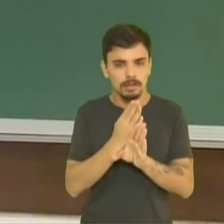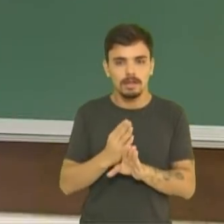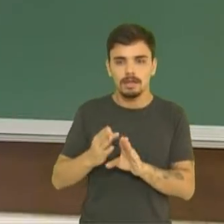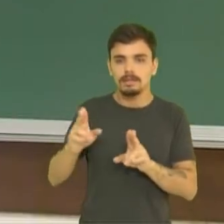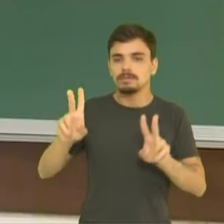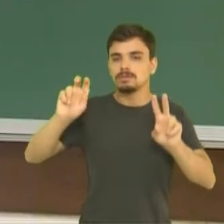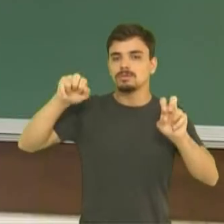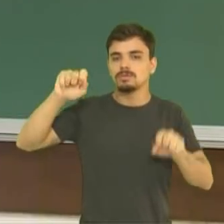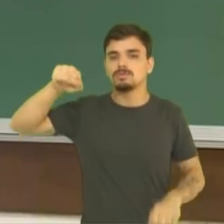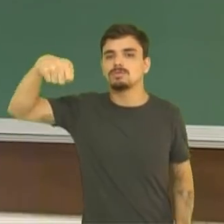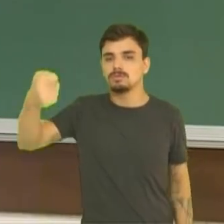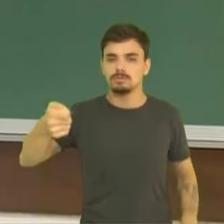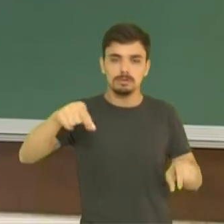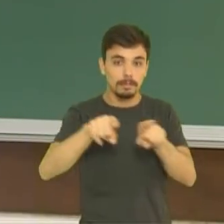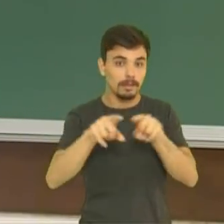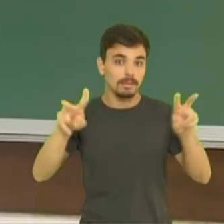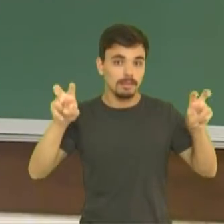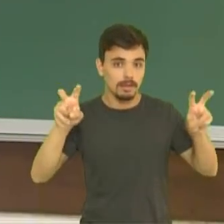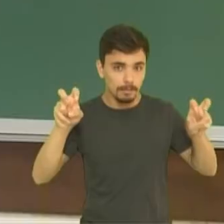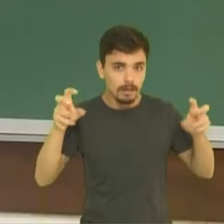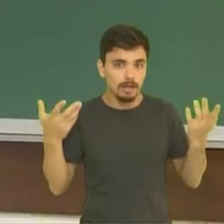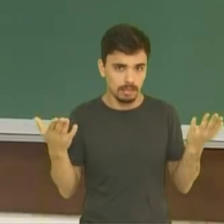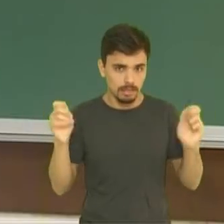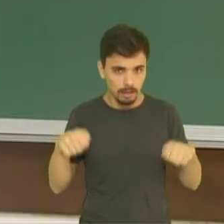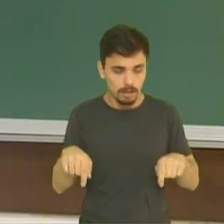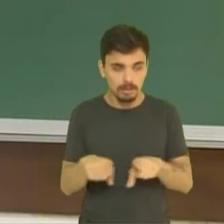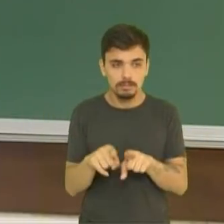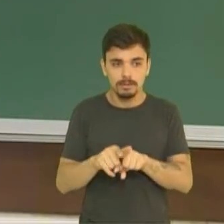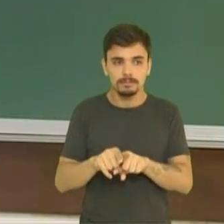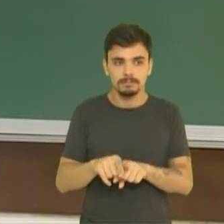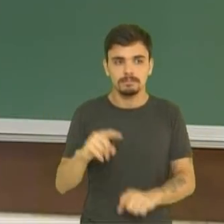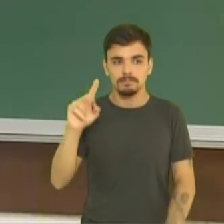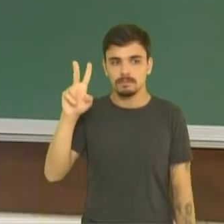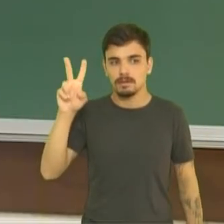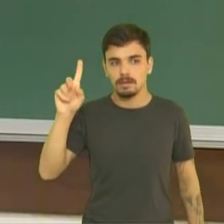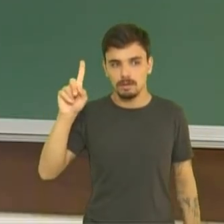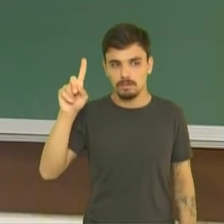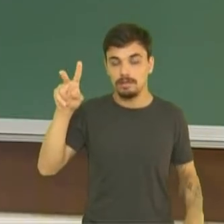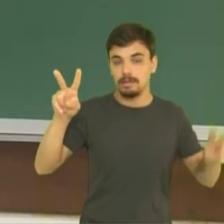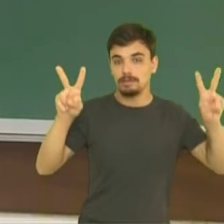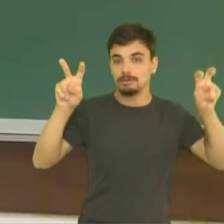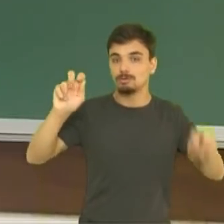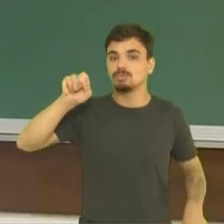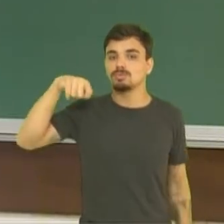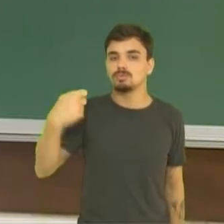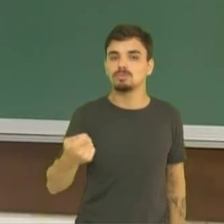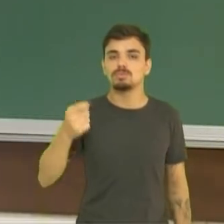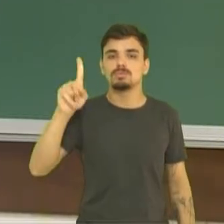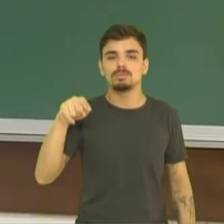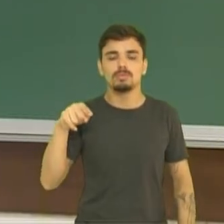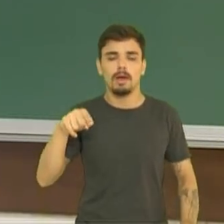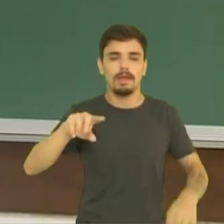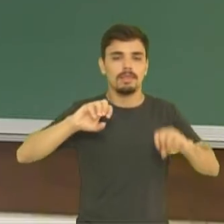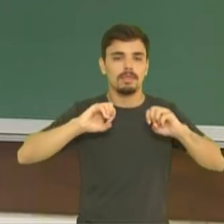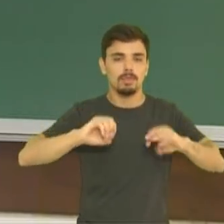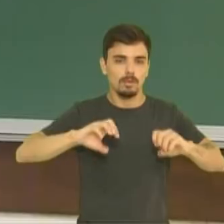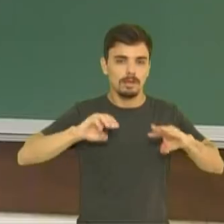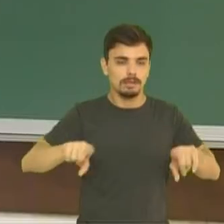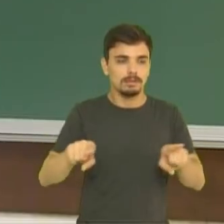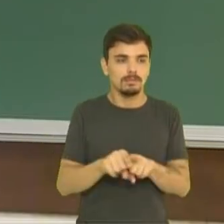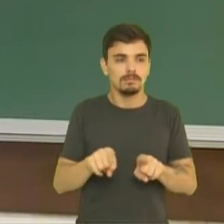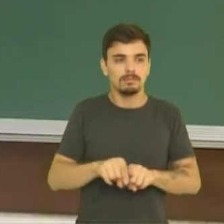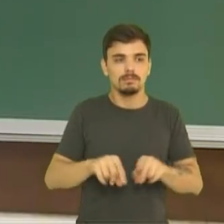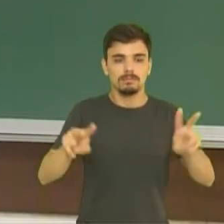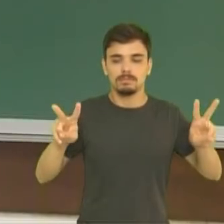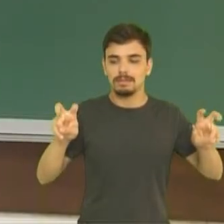tema? Será que consegue? Então, o assunto, claro, é sobre educação. Que tipo de educação? Nesse caso, o tema,